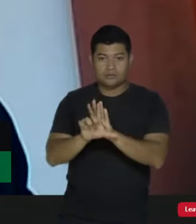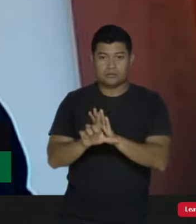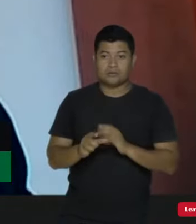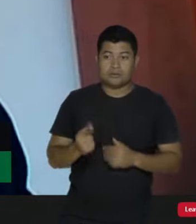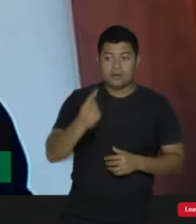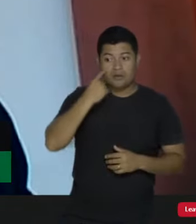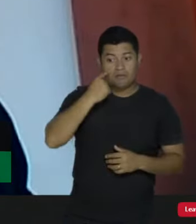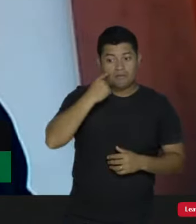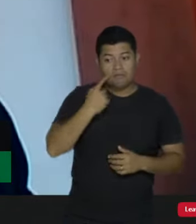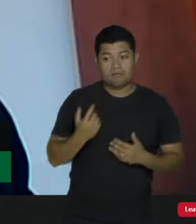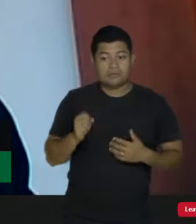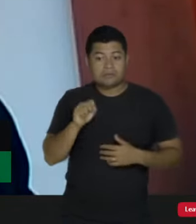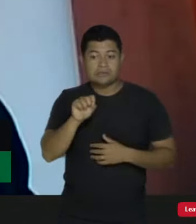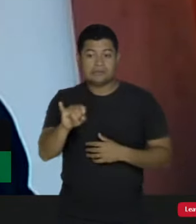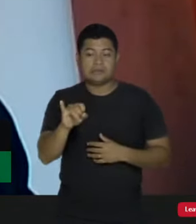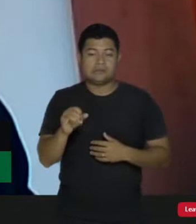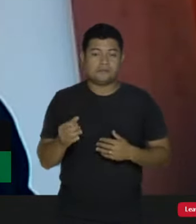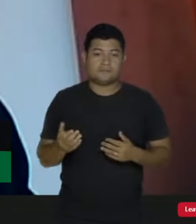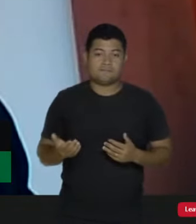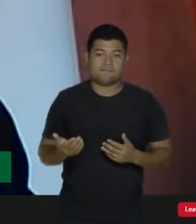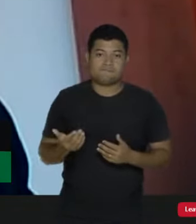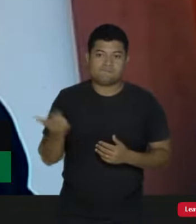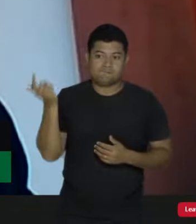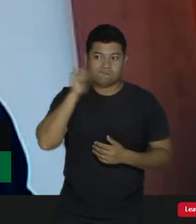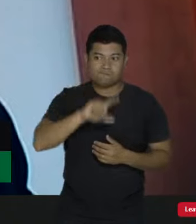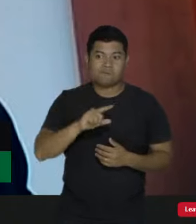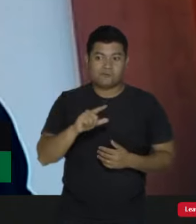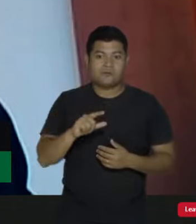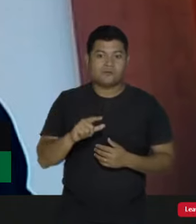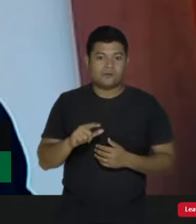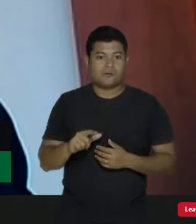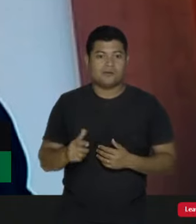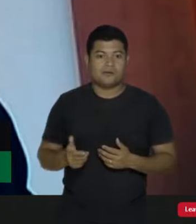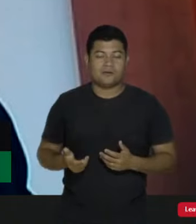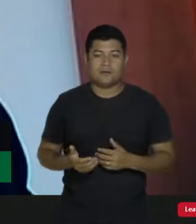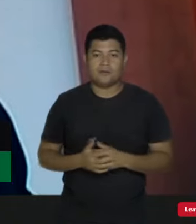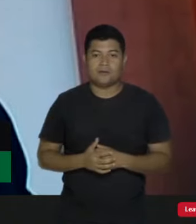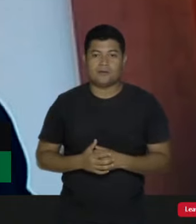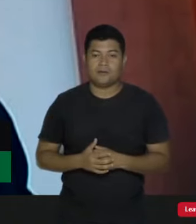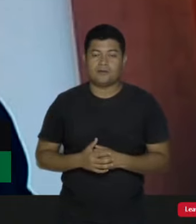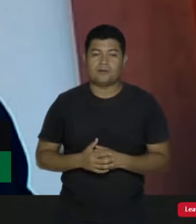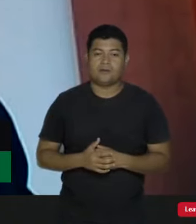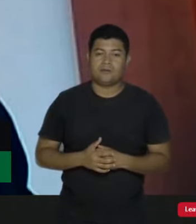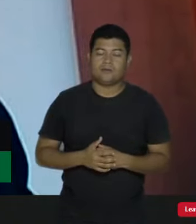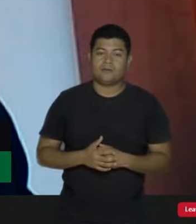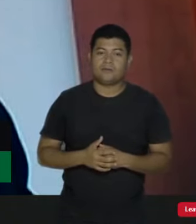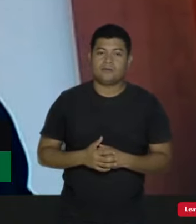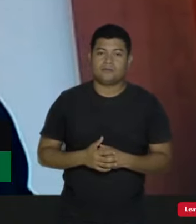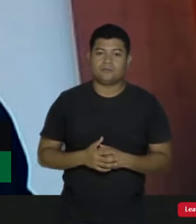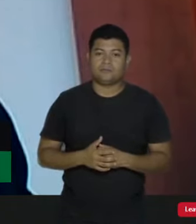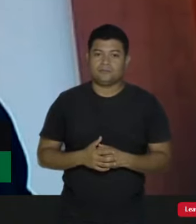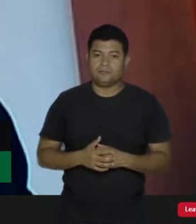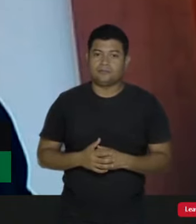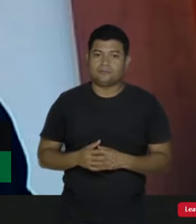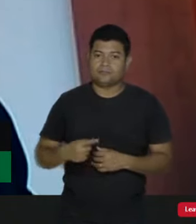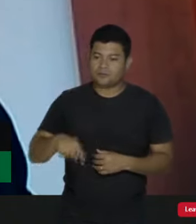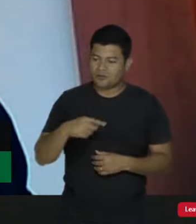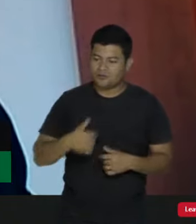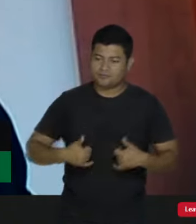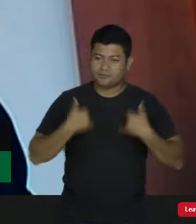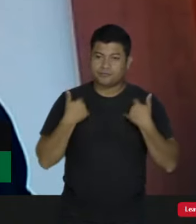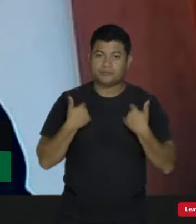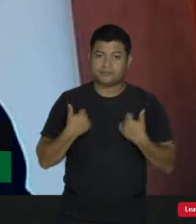gente é coroado de êxito com esse nosso empreendimento aí, que vai dar muito orgulho. Hoje eu